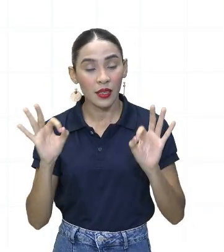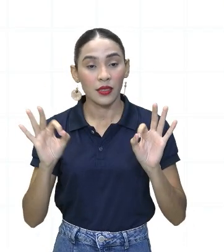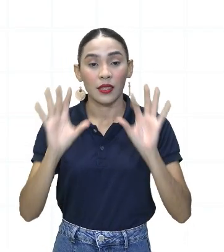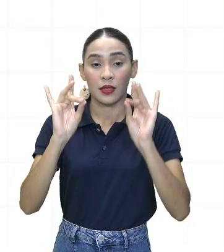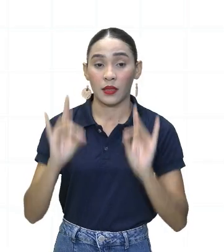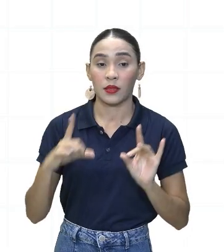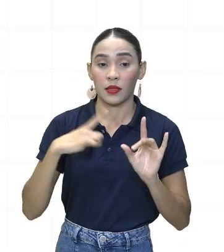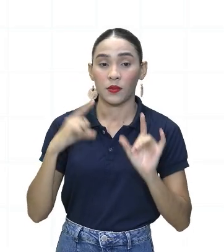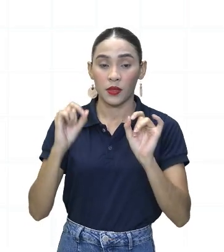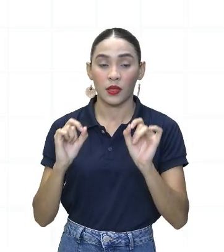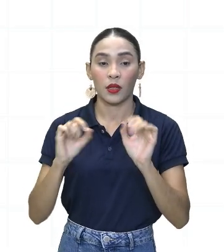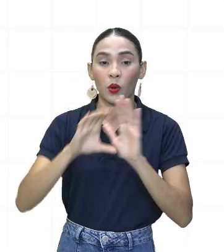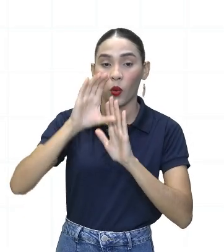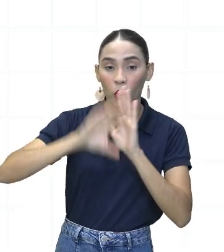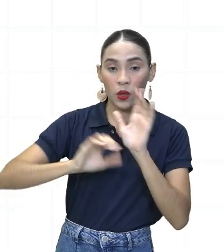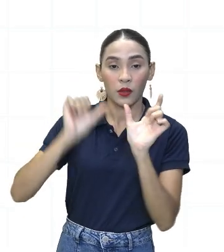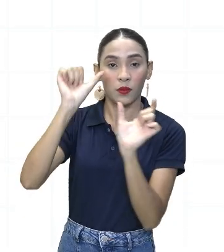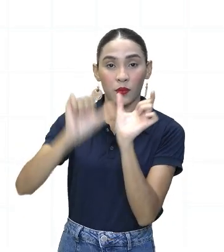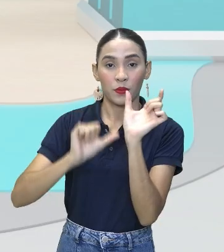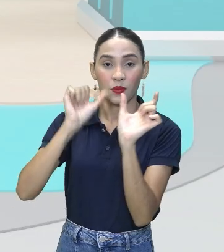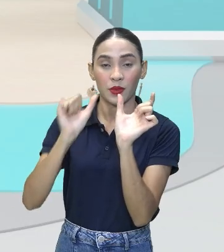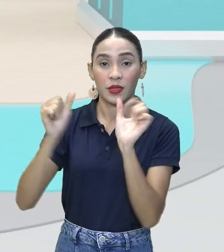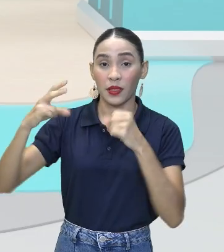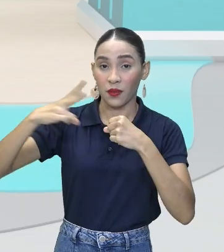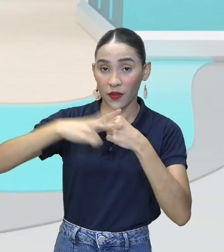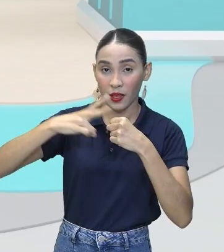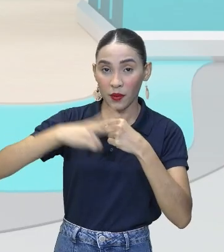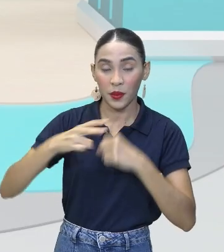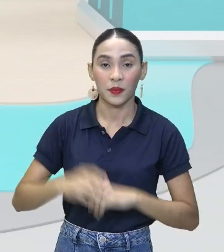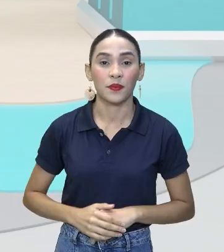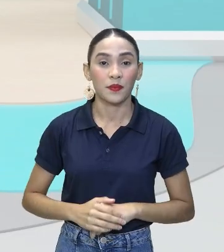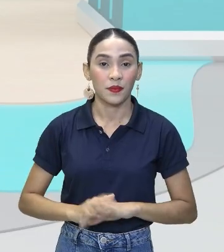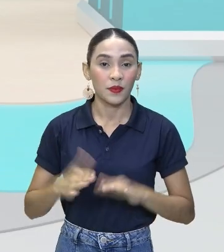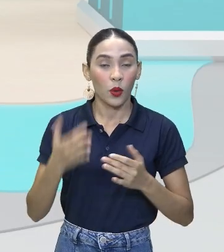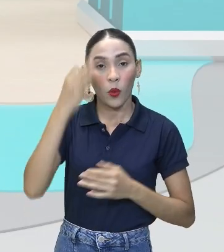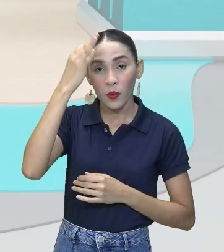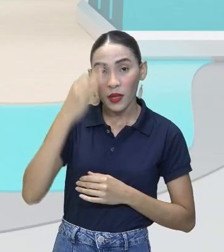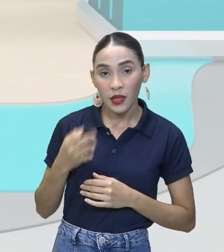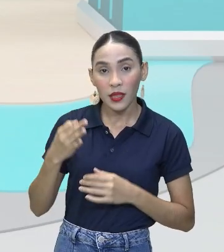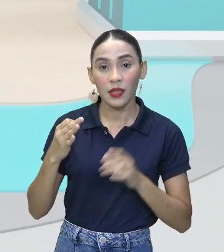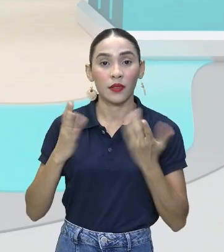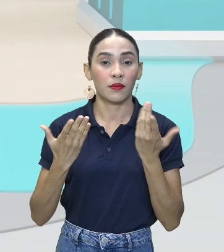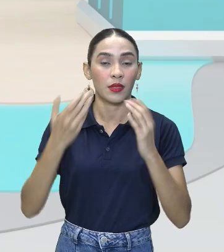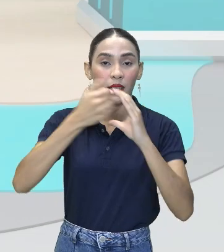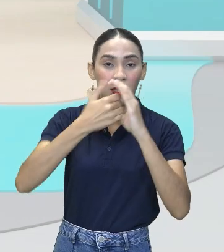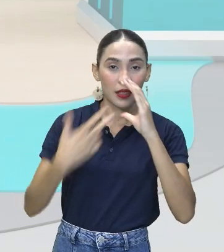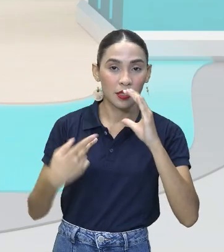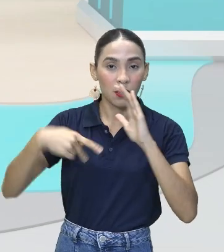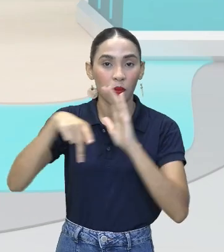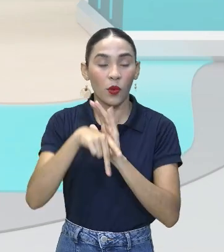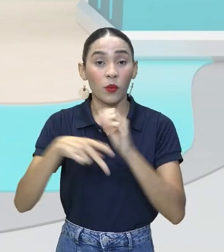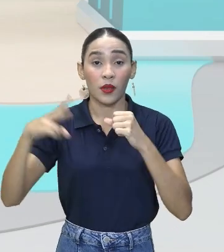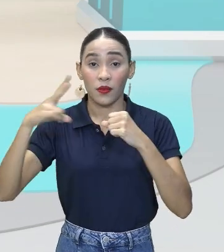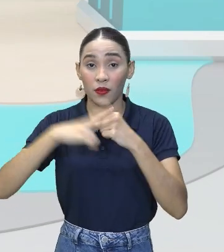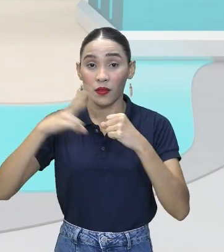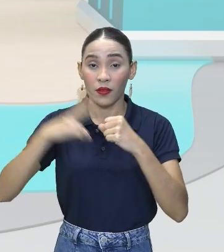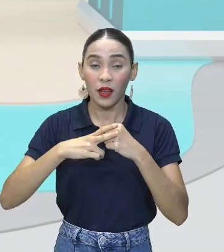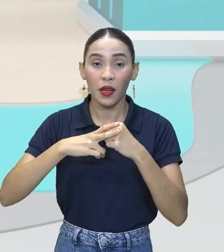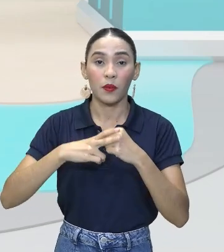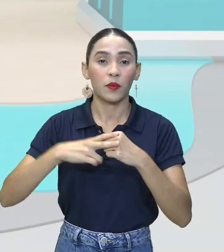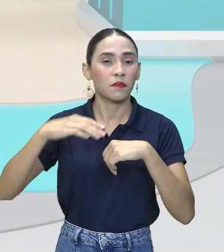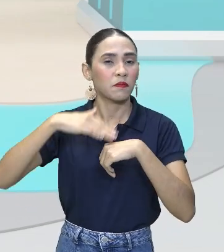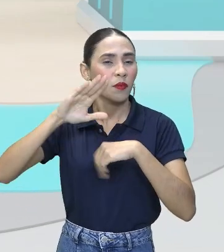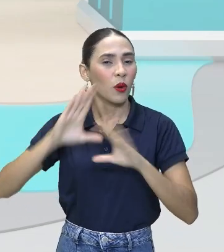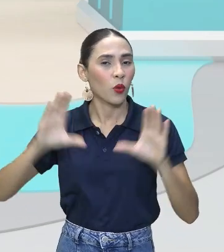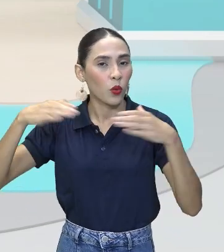nosso detalhamento, conceito e flexões, verbo. Compreender um pouquinho, então, sobre as características do verbo, uma das nossas classes